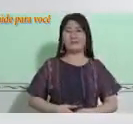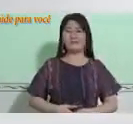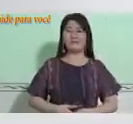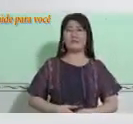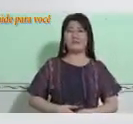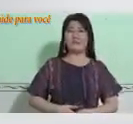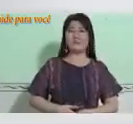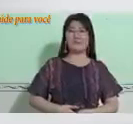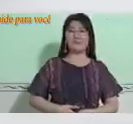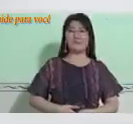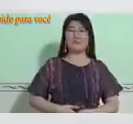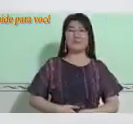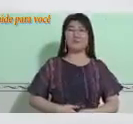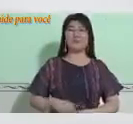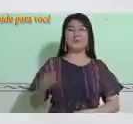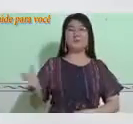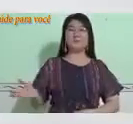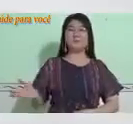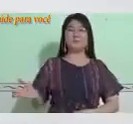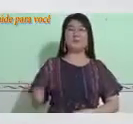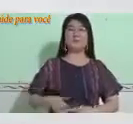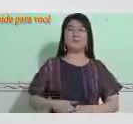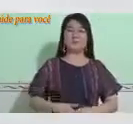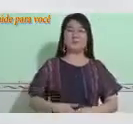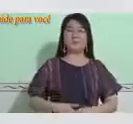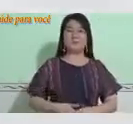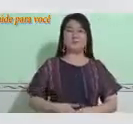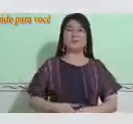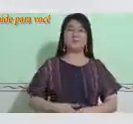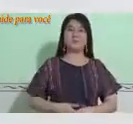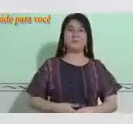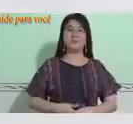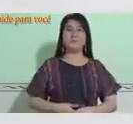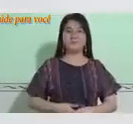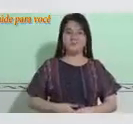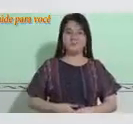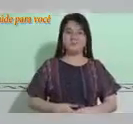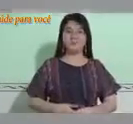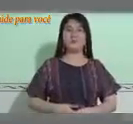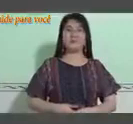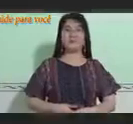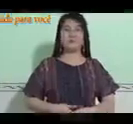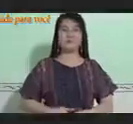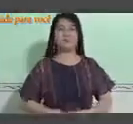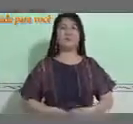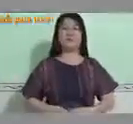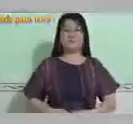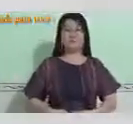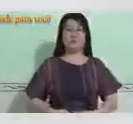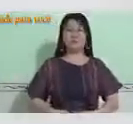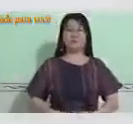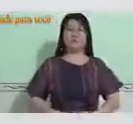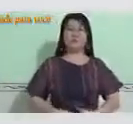vermelha, vírgula, além de também ser recomendada a consulta ao pediatra quando a coceira é intensa e impede que o bebê dorme ou